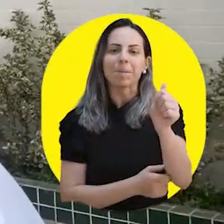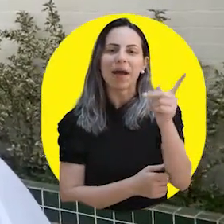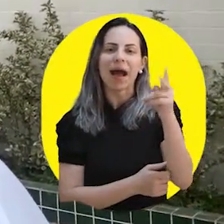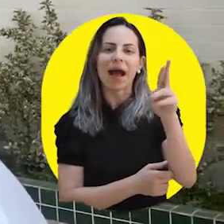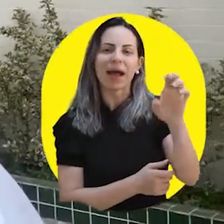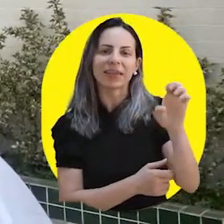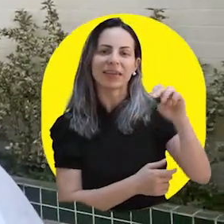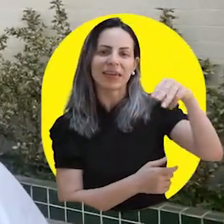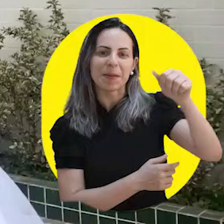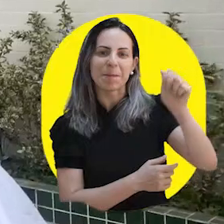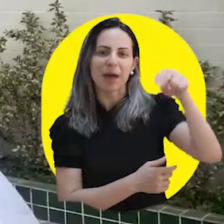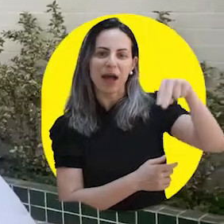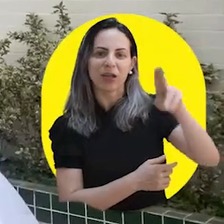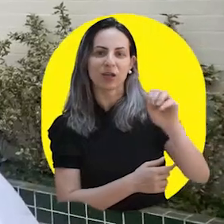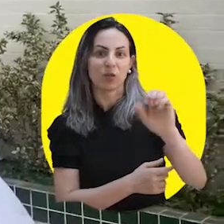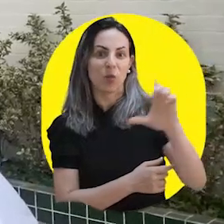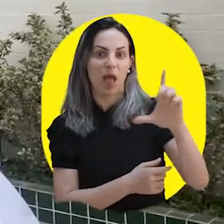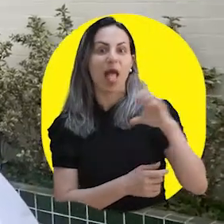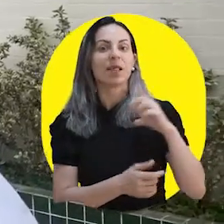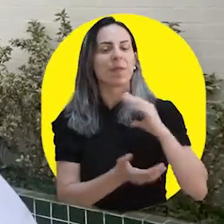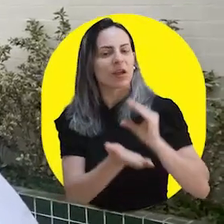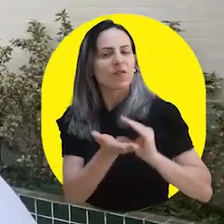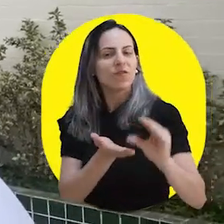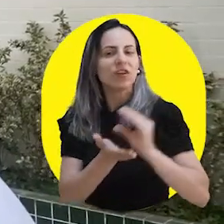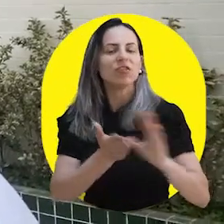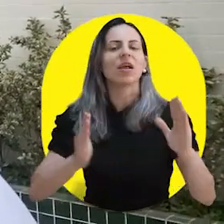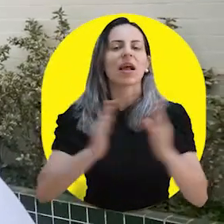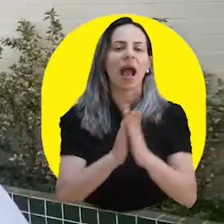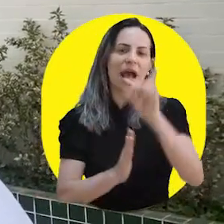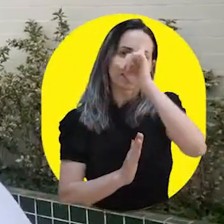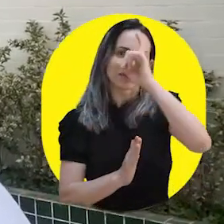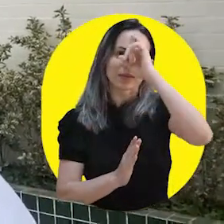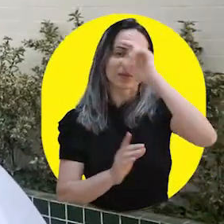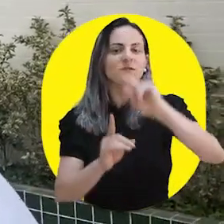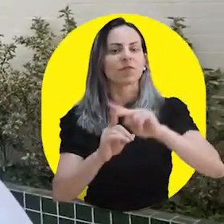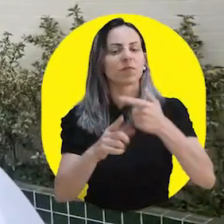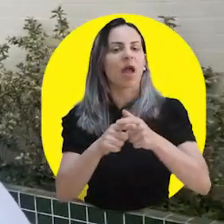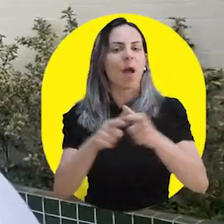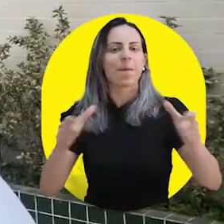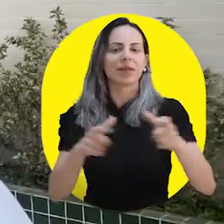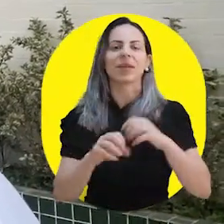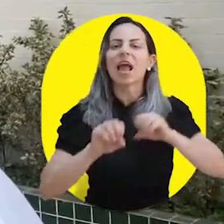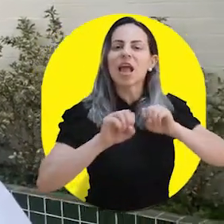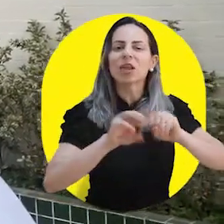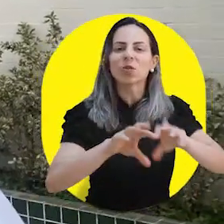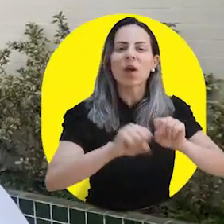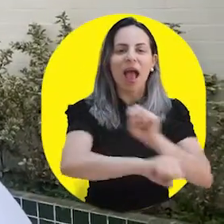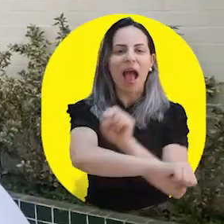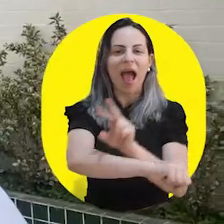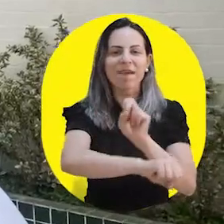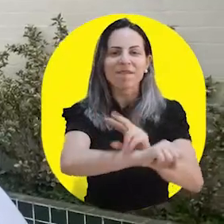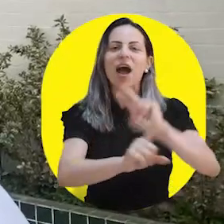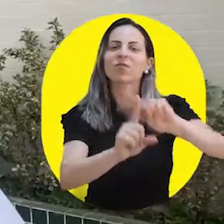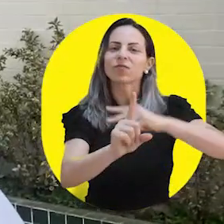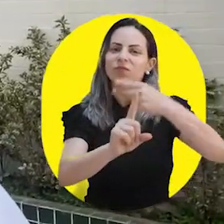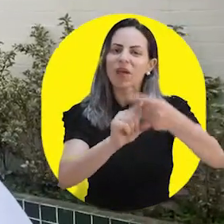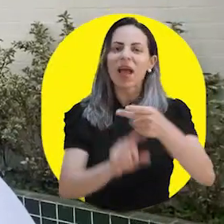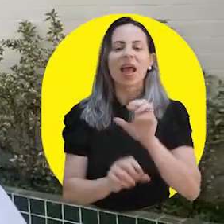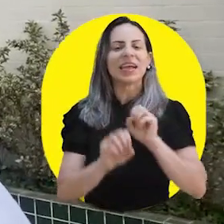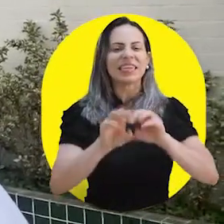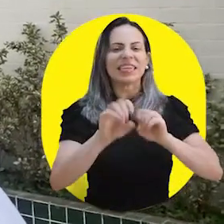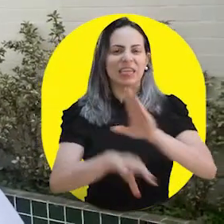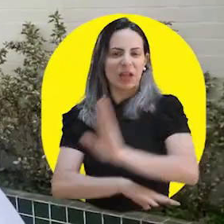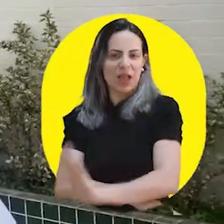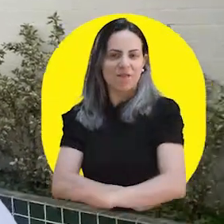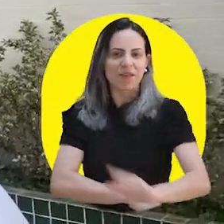Nóbrega. Investiremos na saúde, com ampliação do Hospital Irmã Dulce. Na educação, vamos ampliar as vagas em